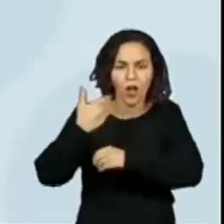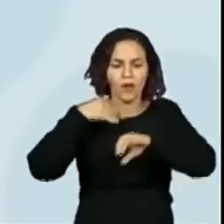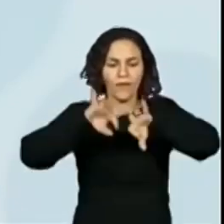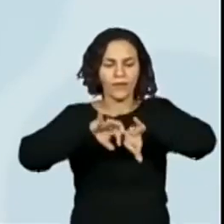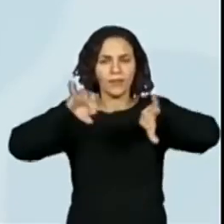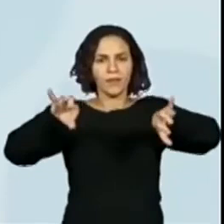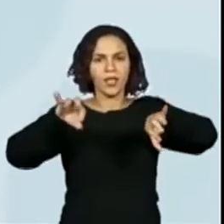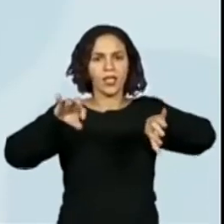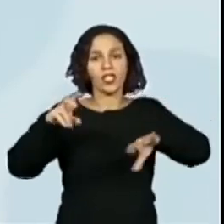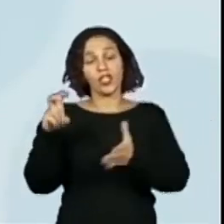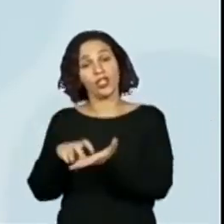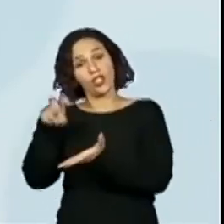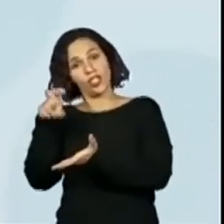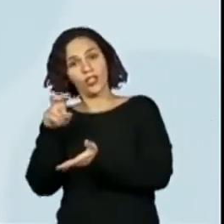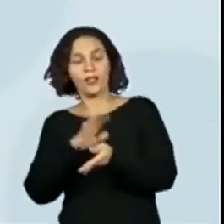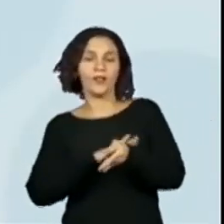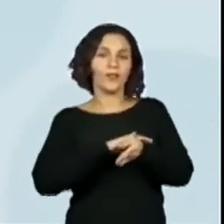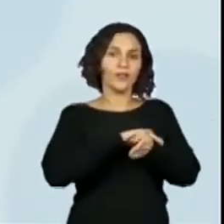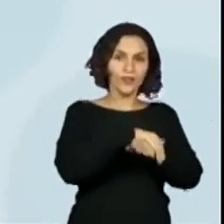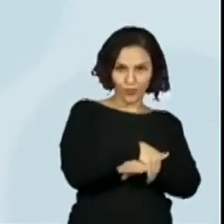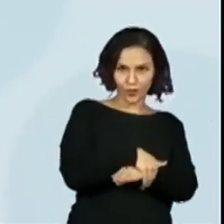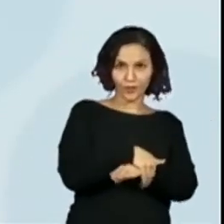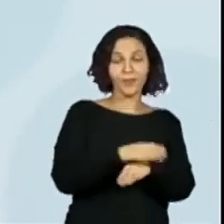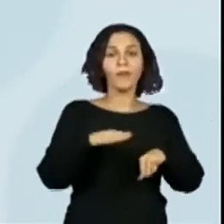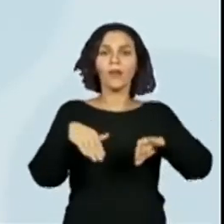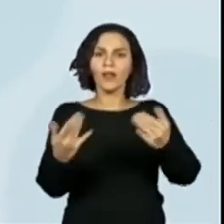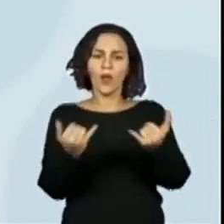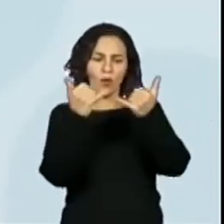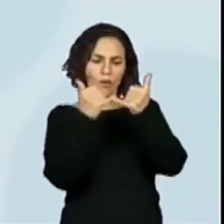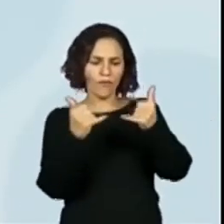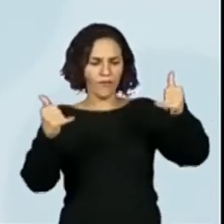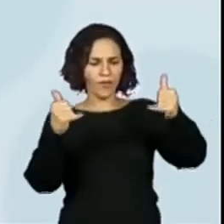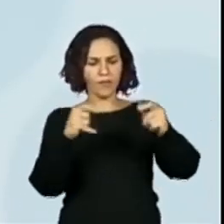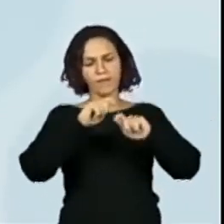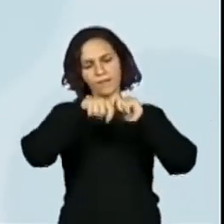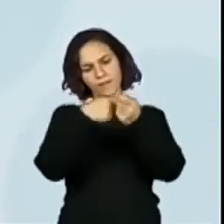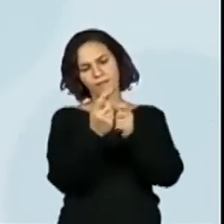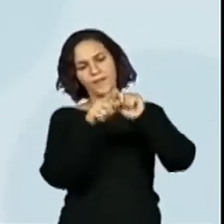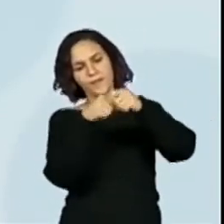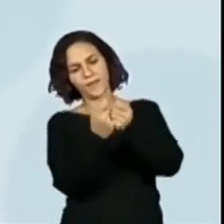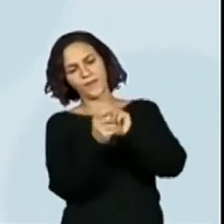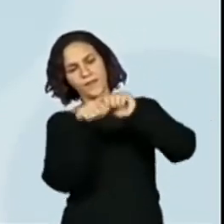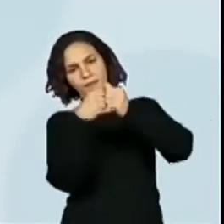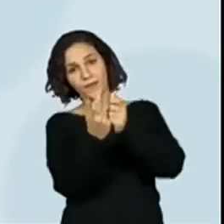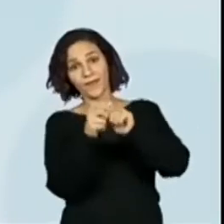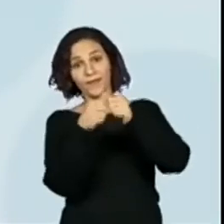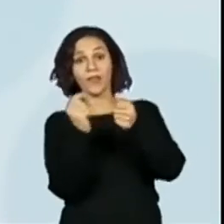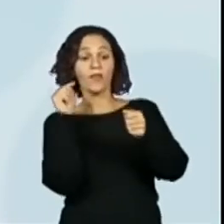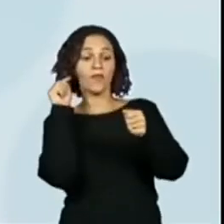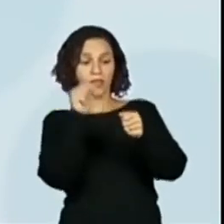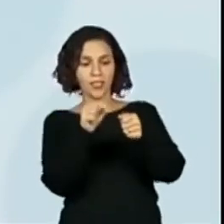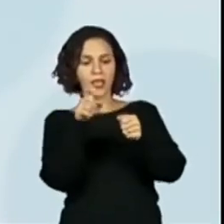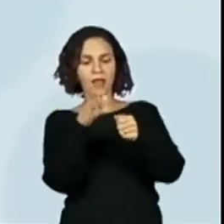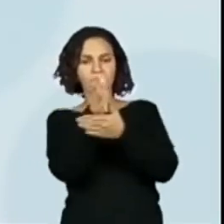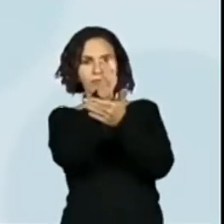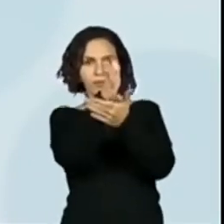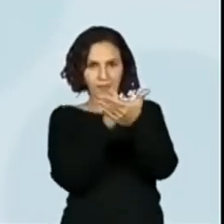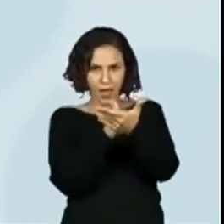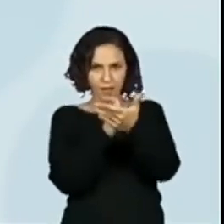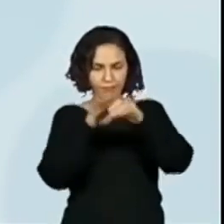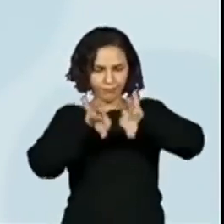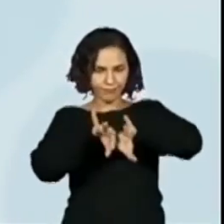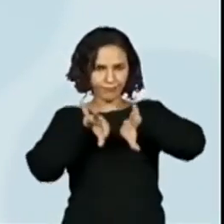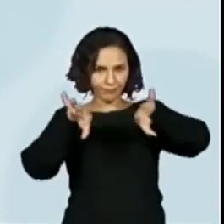noite. Então, ela enrolou um fio e disse-lhe: tu serás Cujubim.